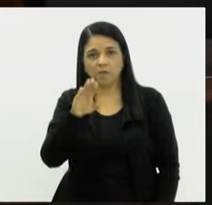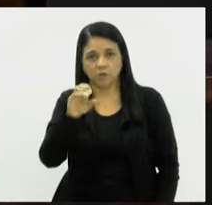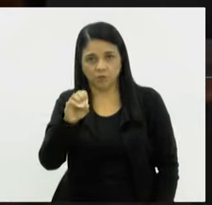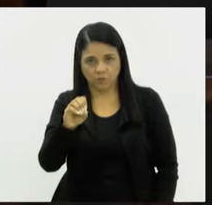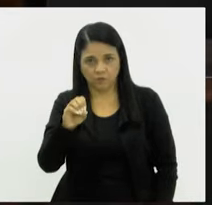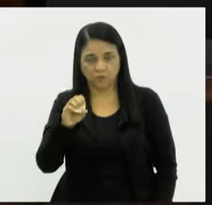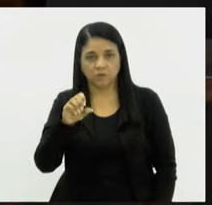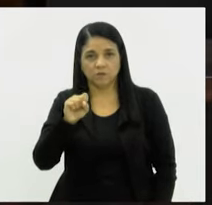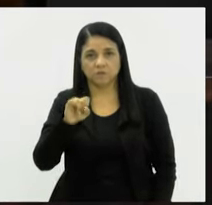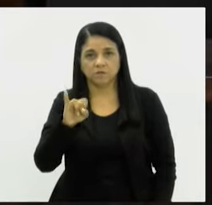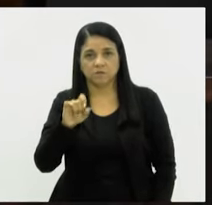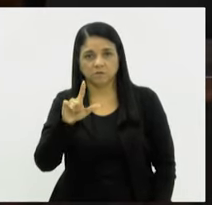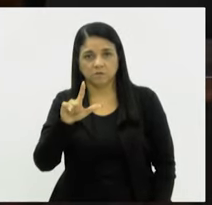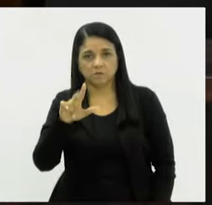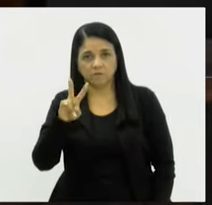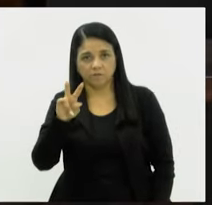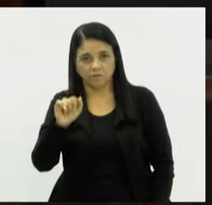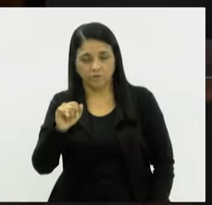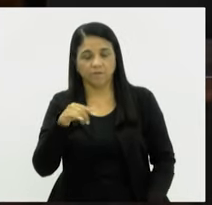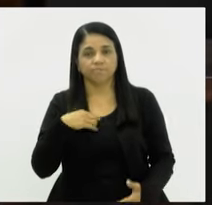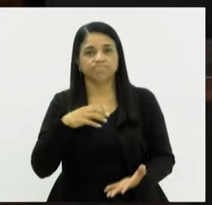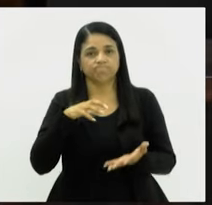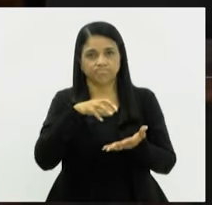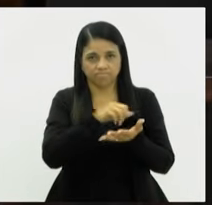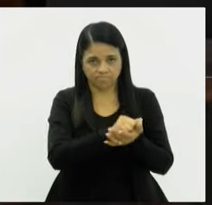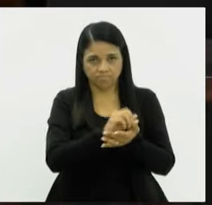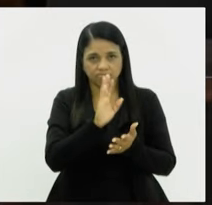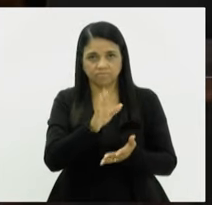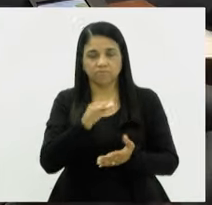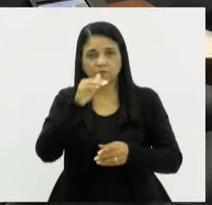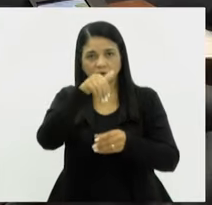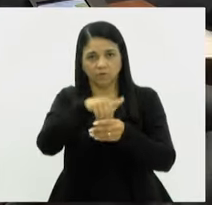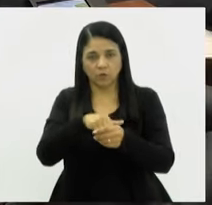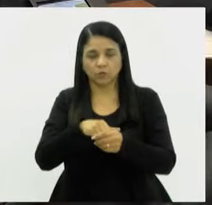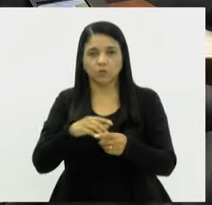Consignar voto contrário do deputado Fábio Silva.